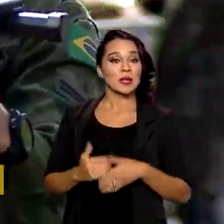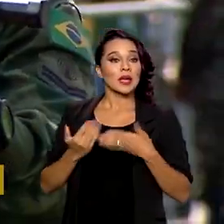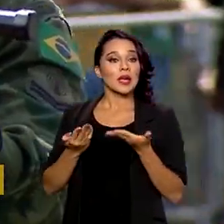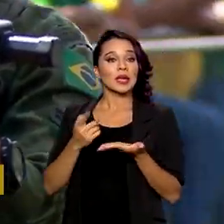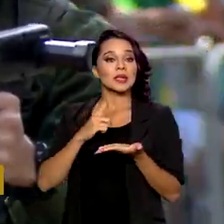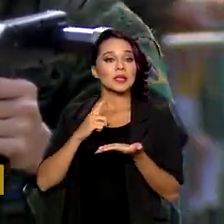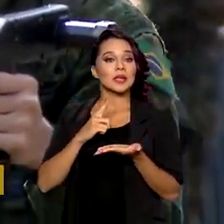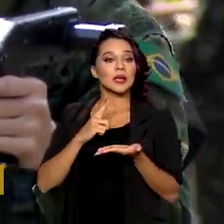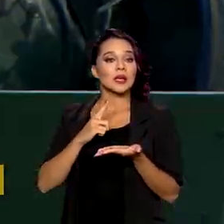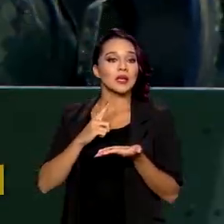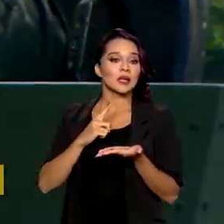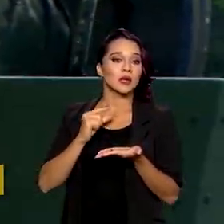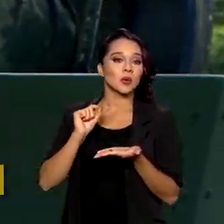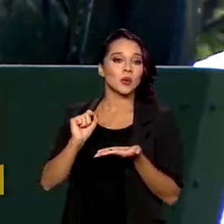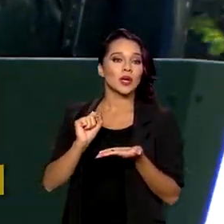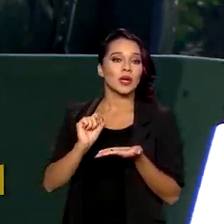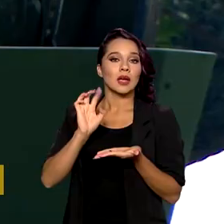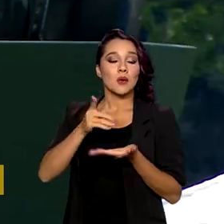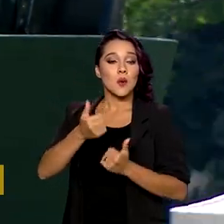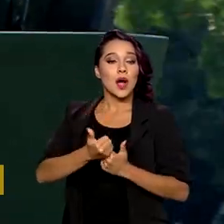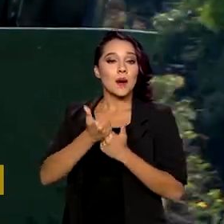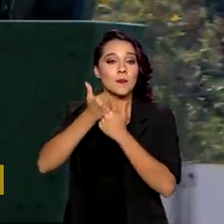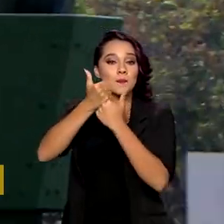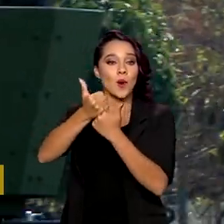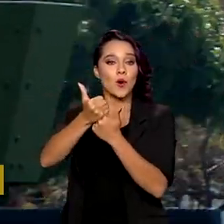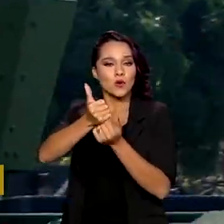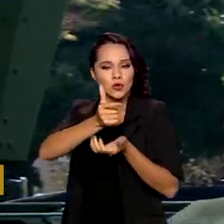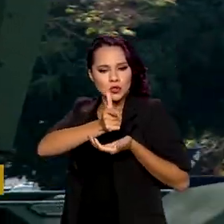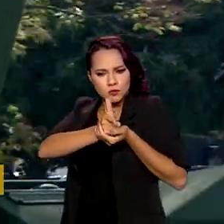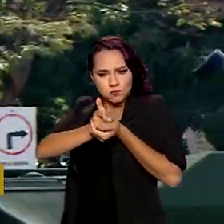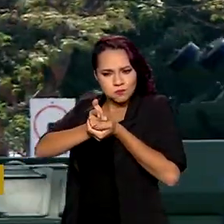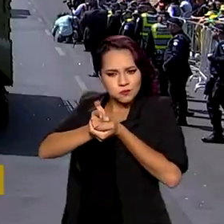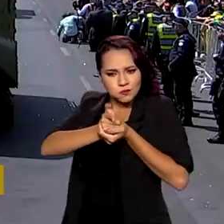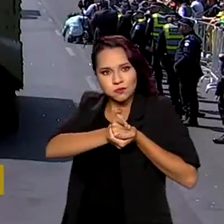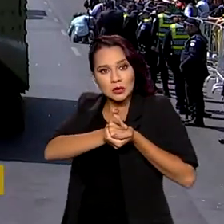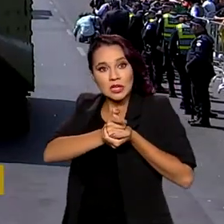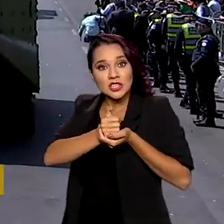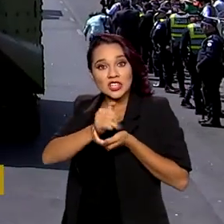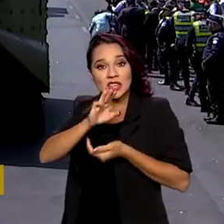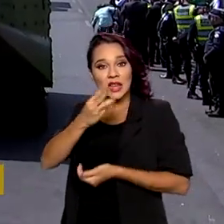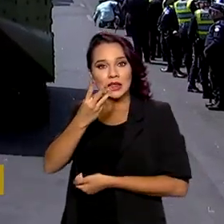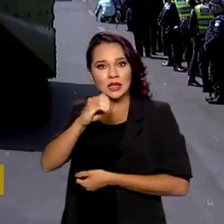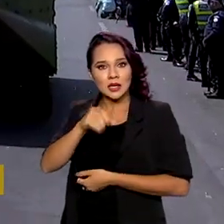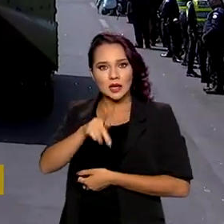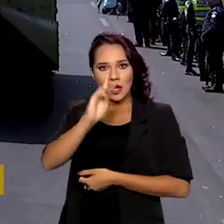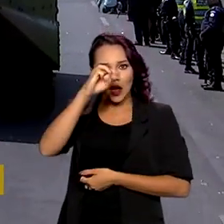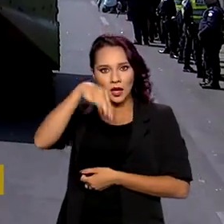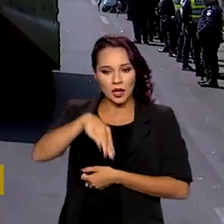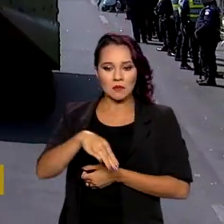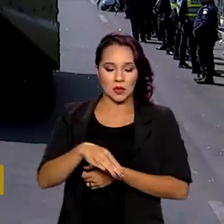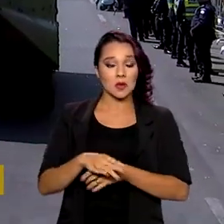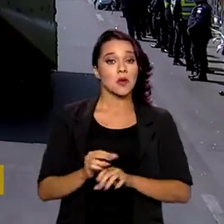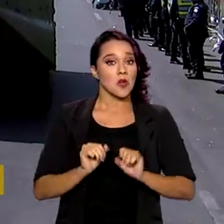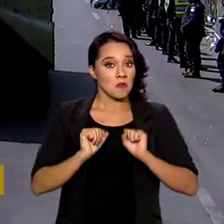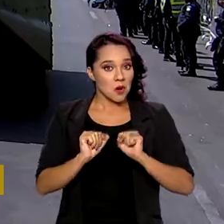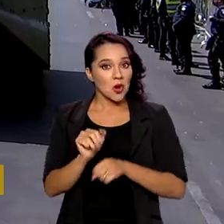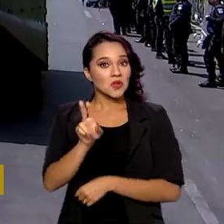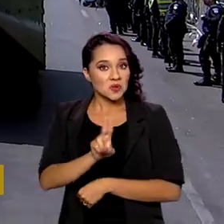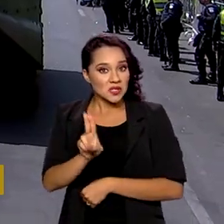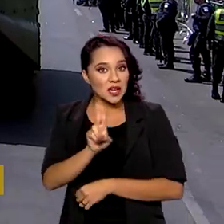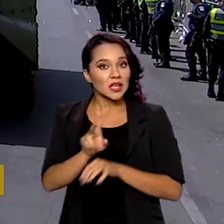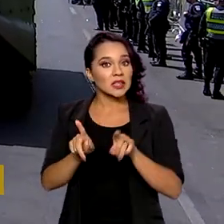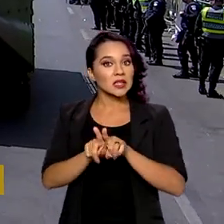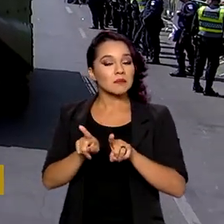provê um apoio de fogo de até 30 quilômetros, podendo utilizar